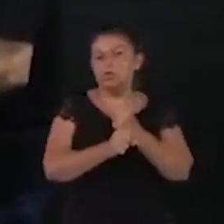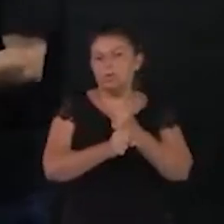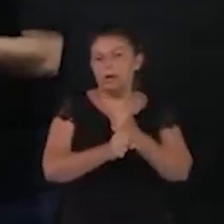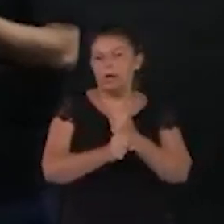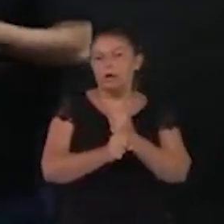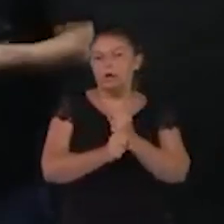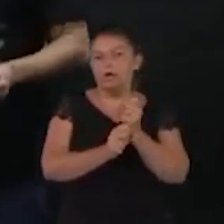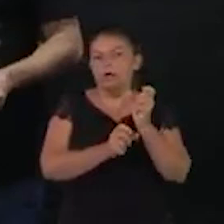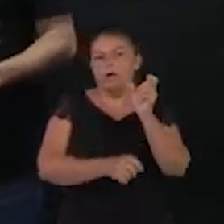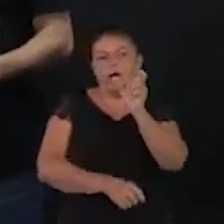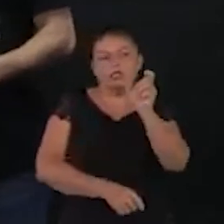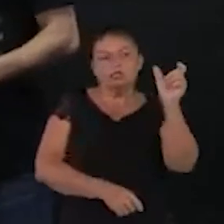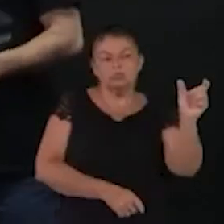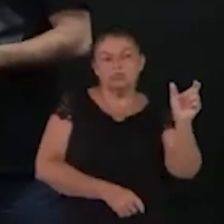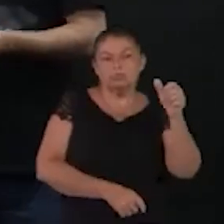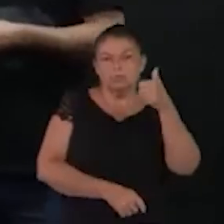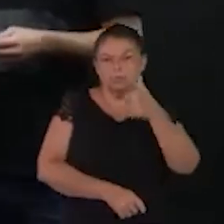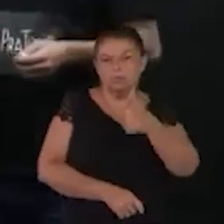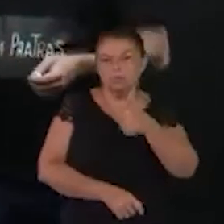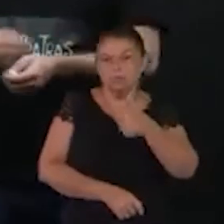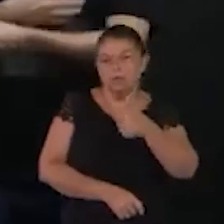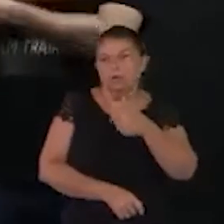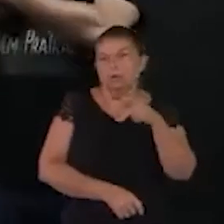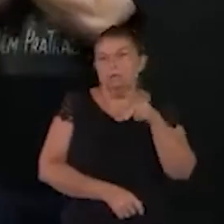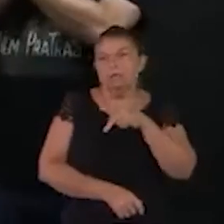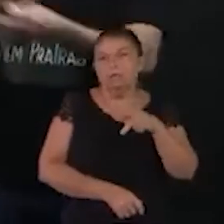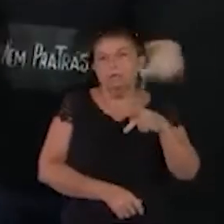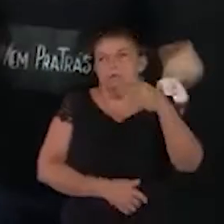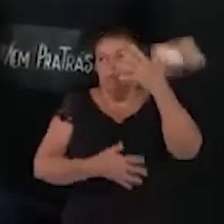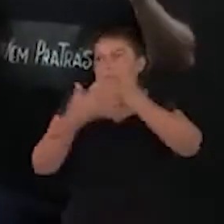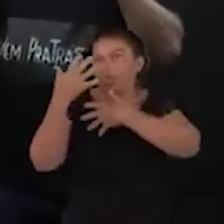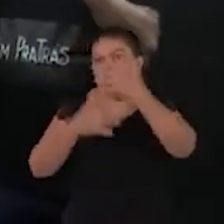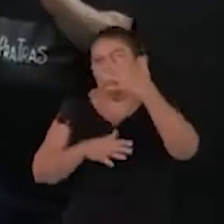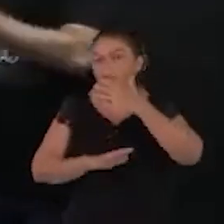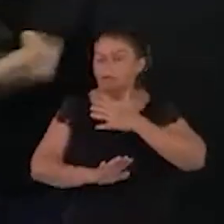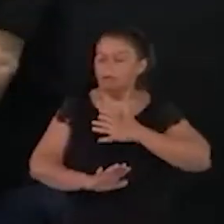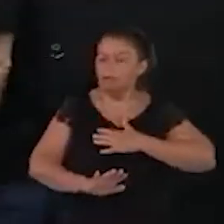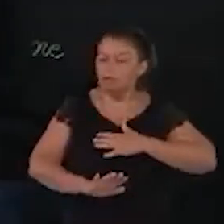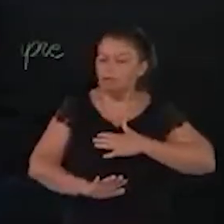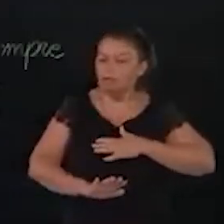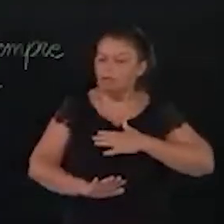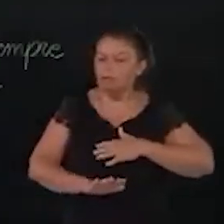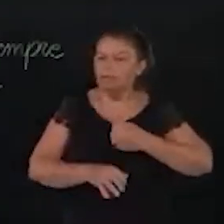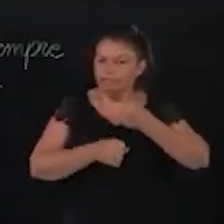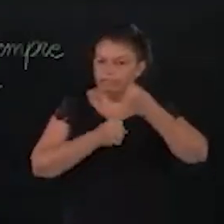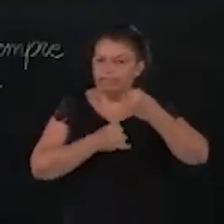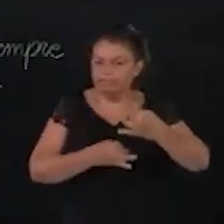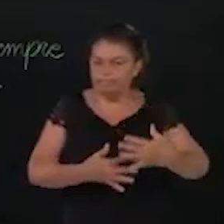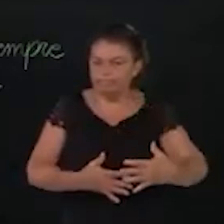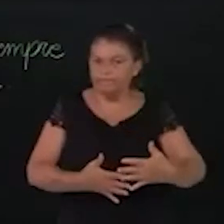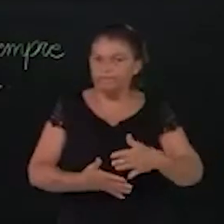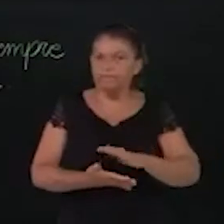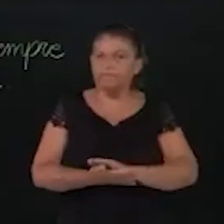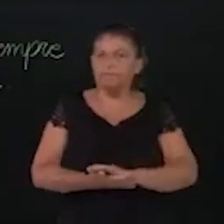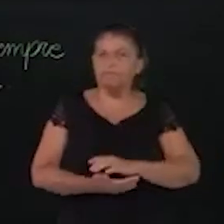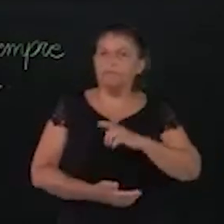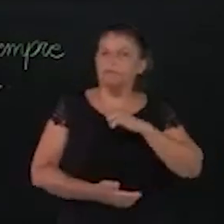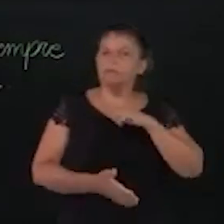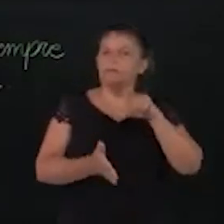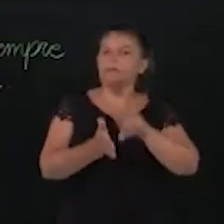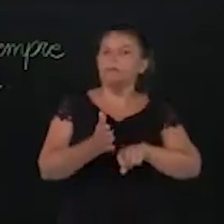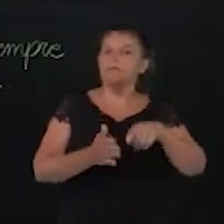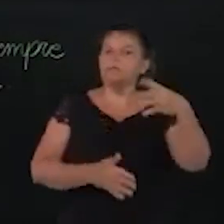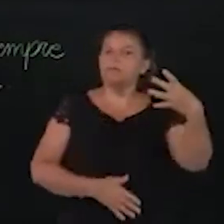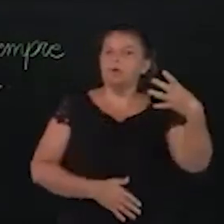os módulos das parcelas. Eita, professor, não entendi, foi nada. Vamos lá que eu estou aqui para te explicar. Eu tenho